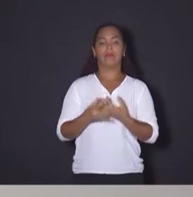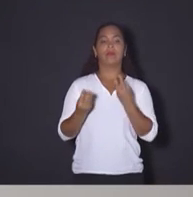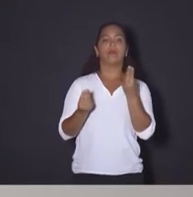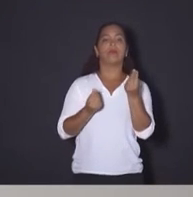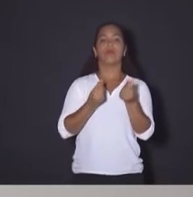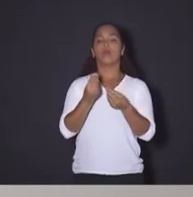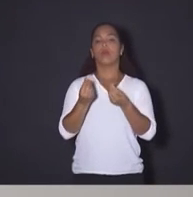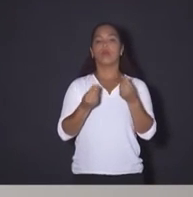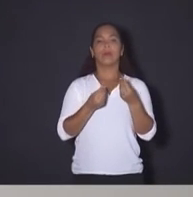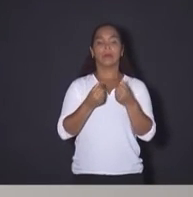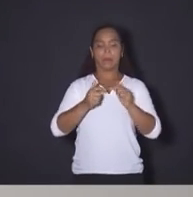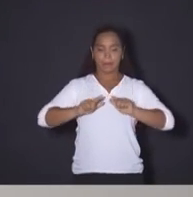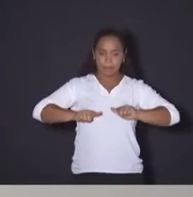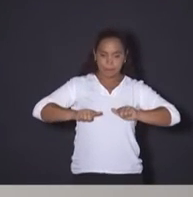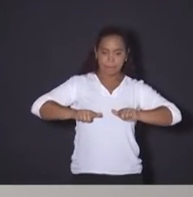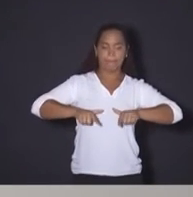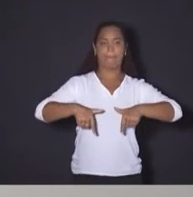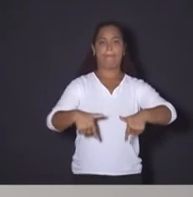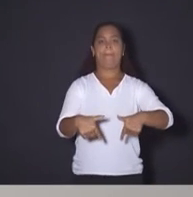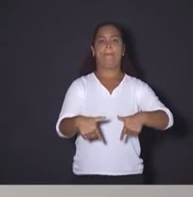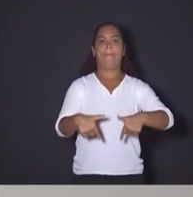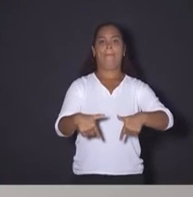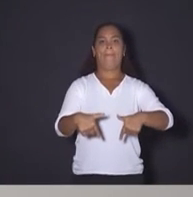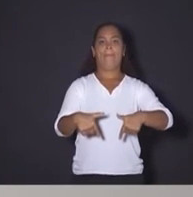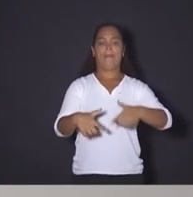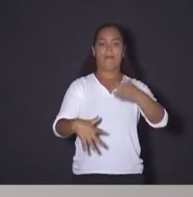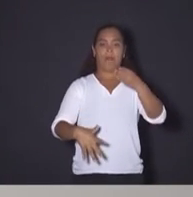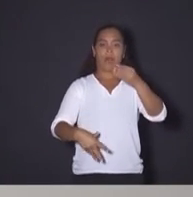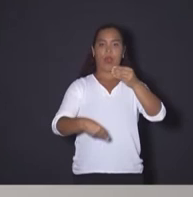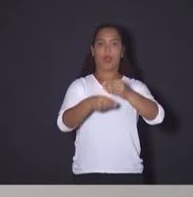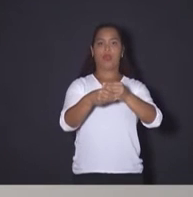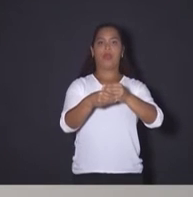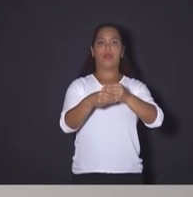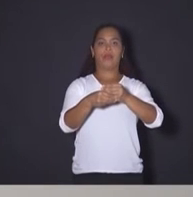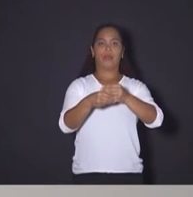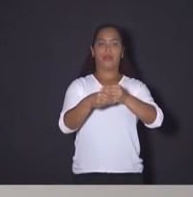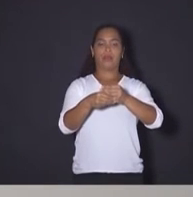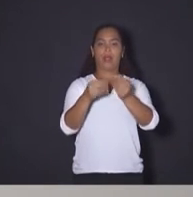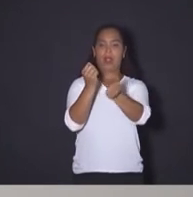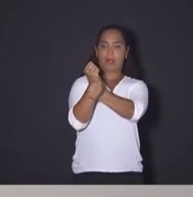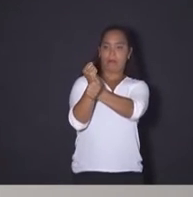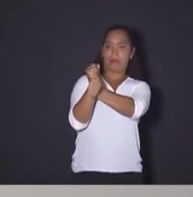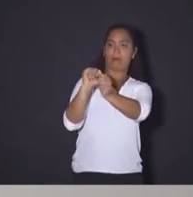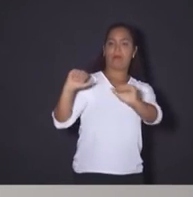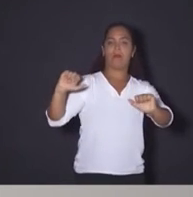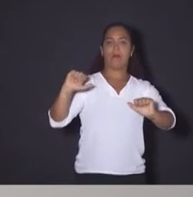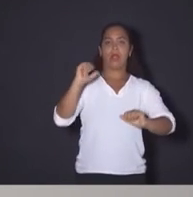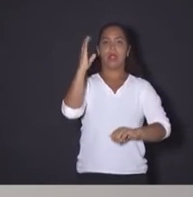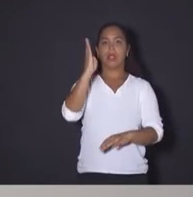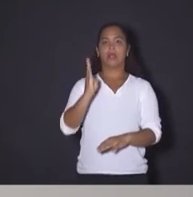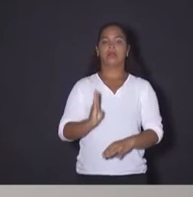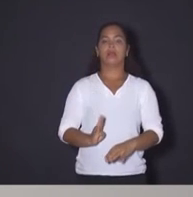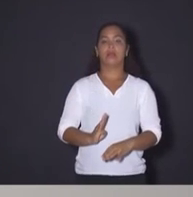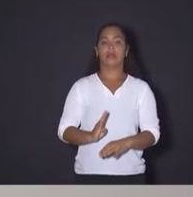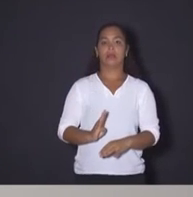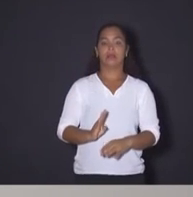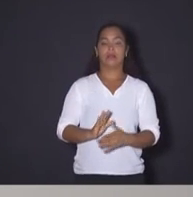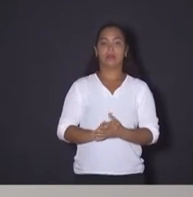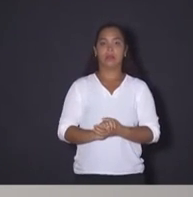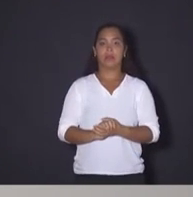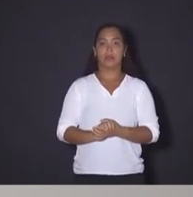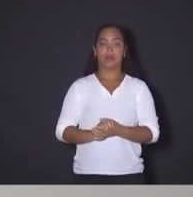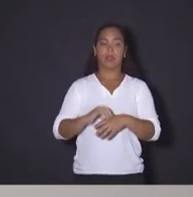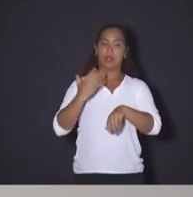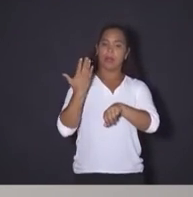enfrentar nosso processo para completarmos o processo abolicionista brasileiro o exercício chamado